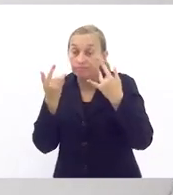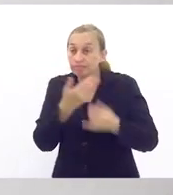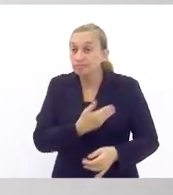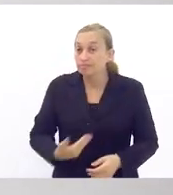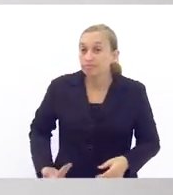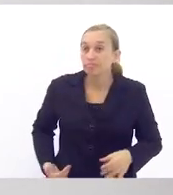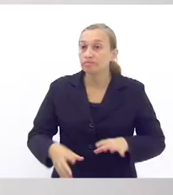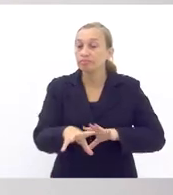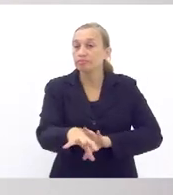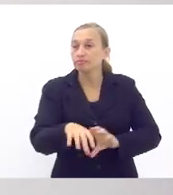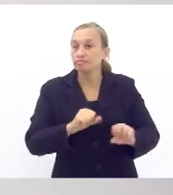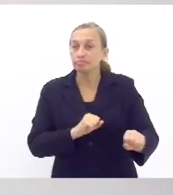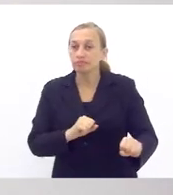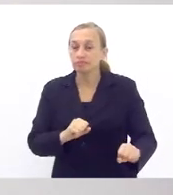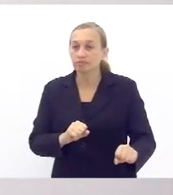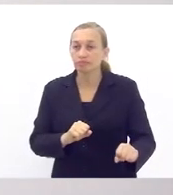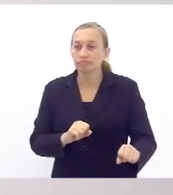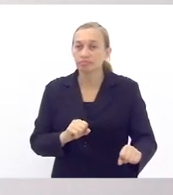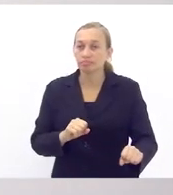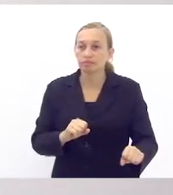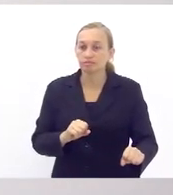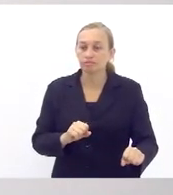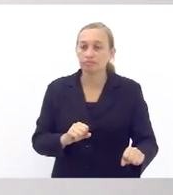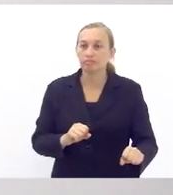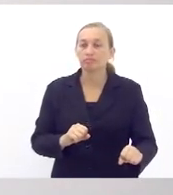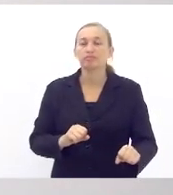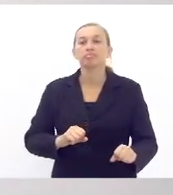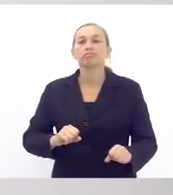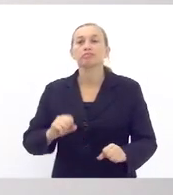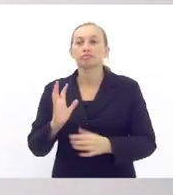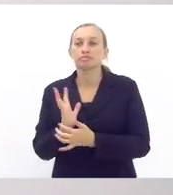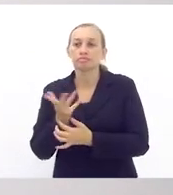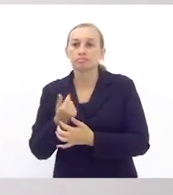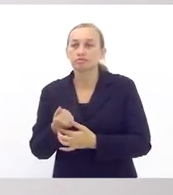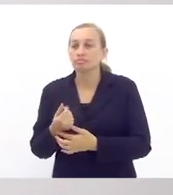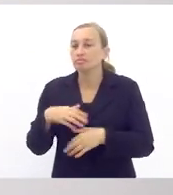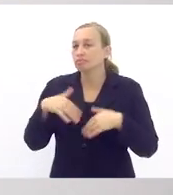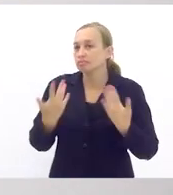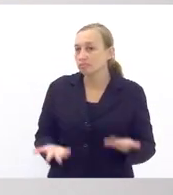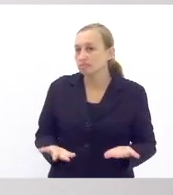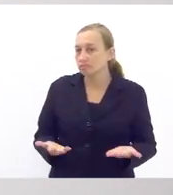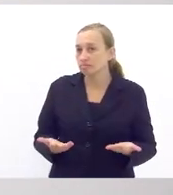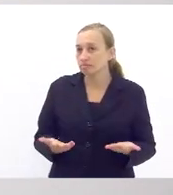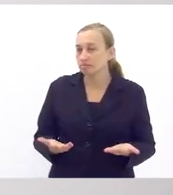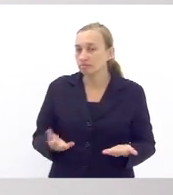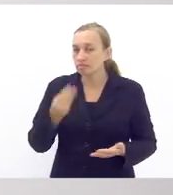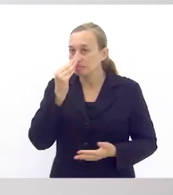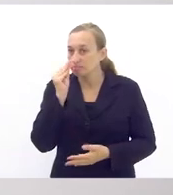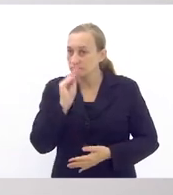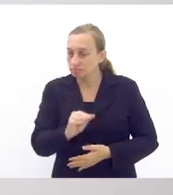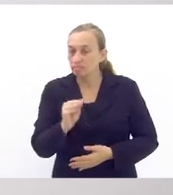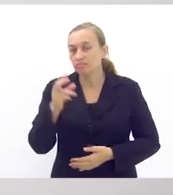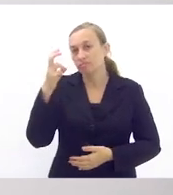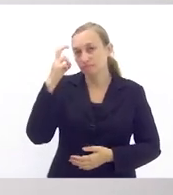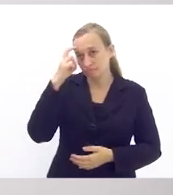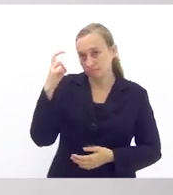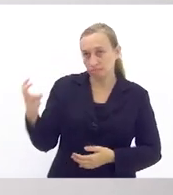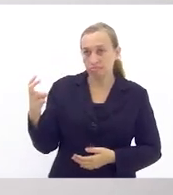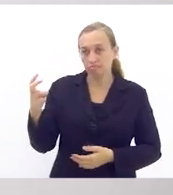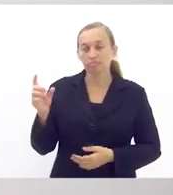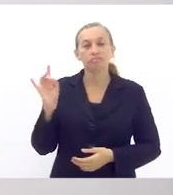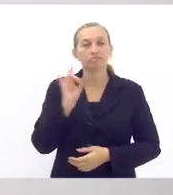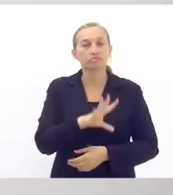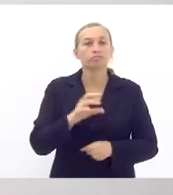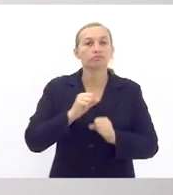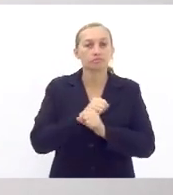de formação de operadora de operadores da cultura então isso vem no bojo do descaso da cultura nos